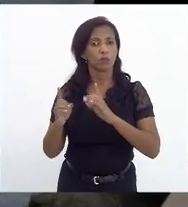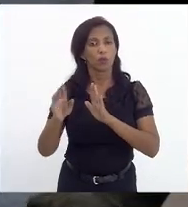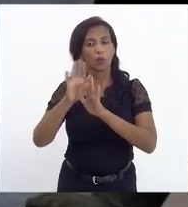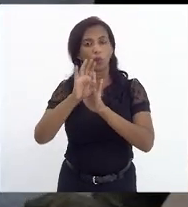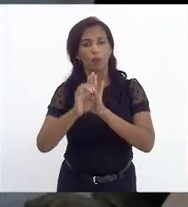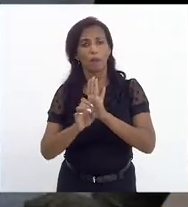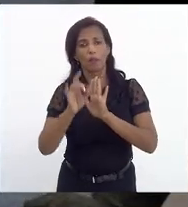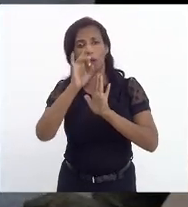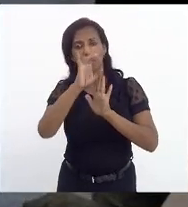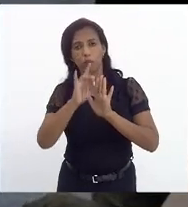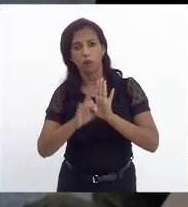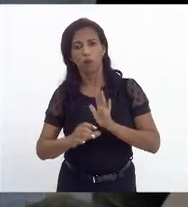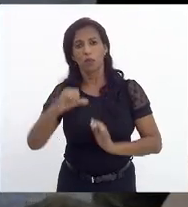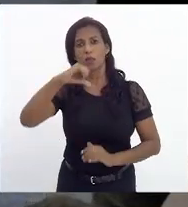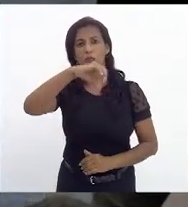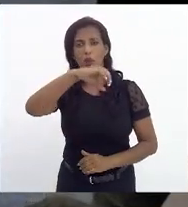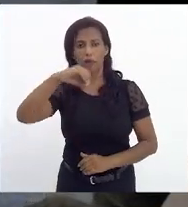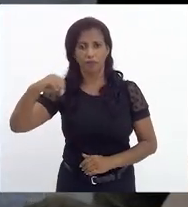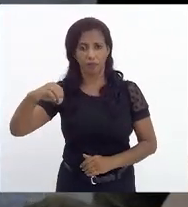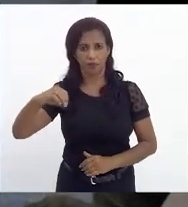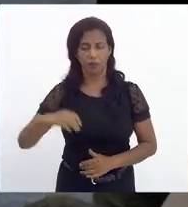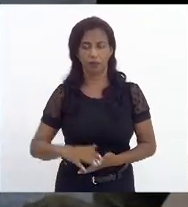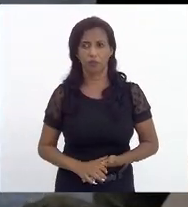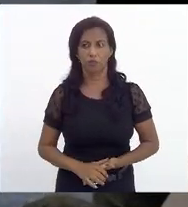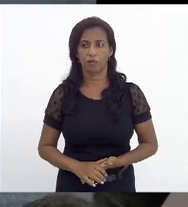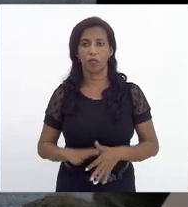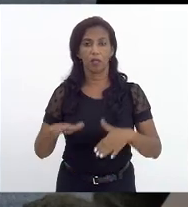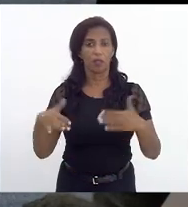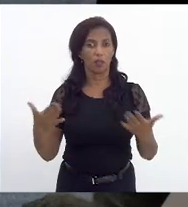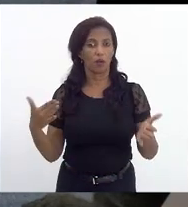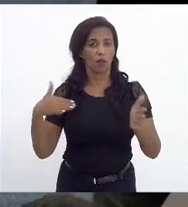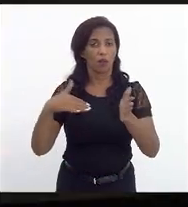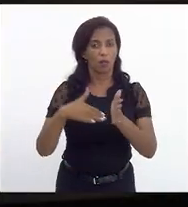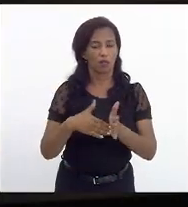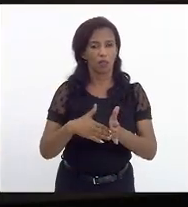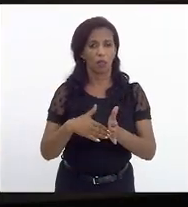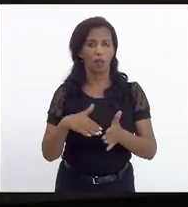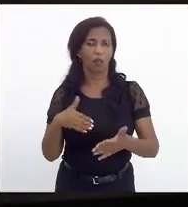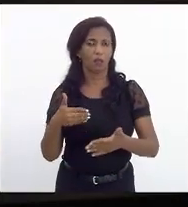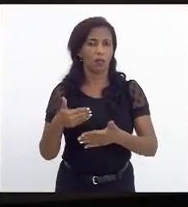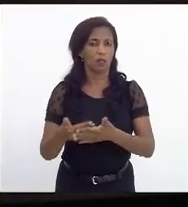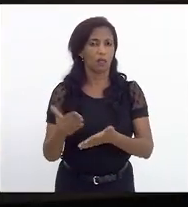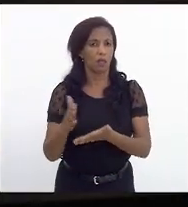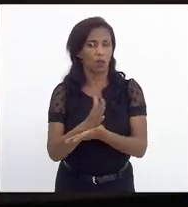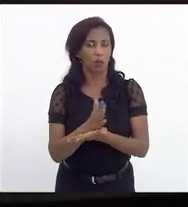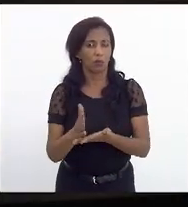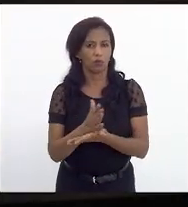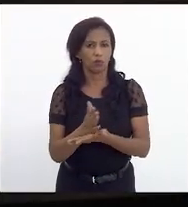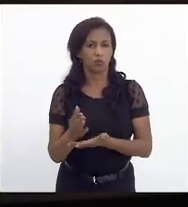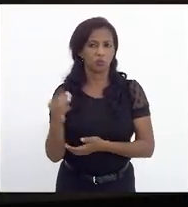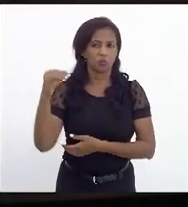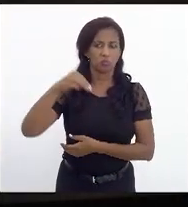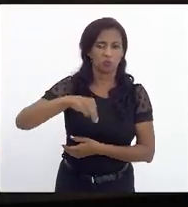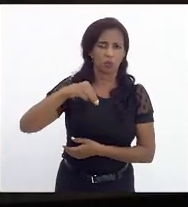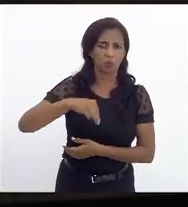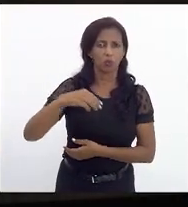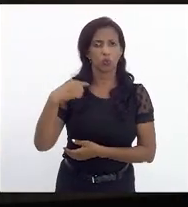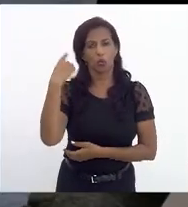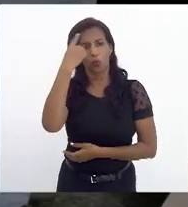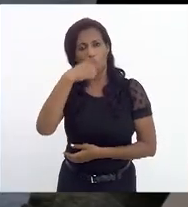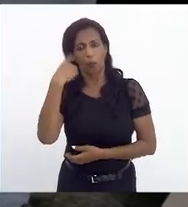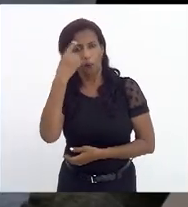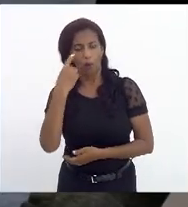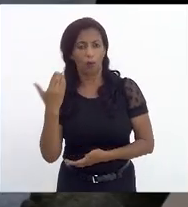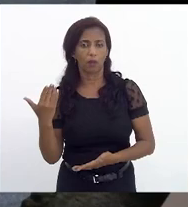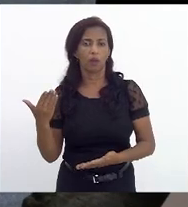por emenda, porque são 900 emendas. Então, até daqui a alguns minutos ou daqui a uma hora ou duas, vai